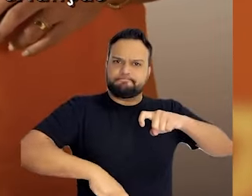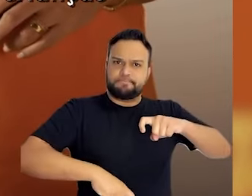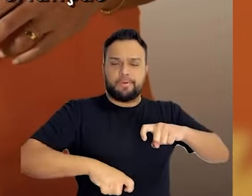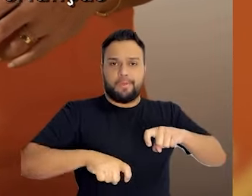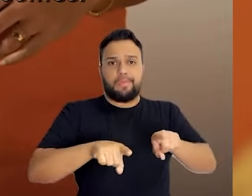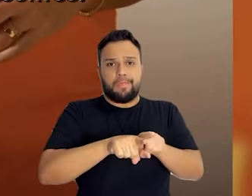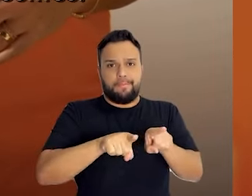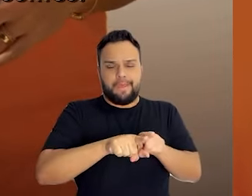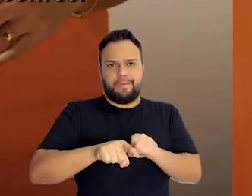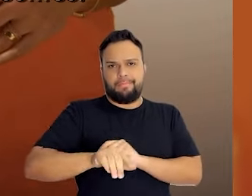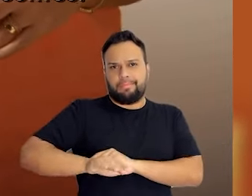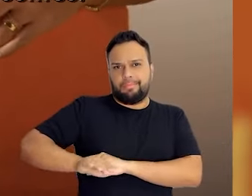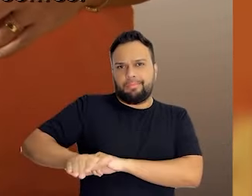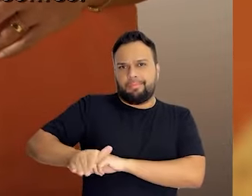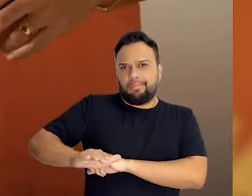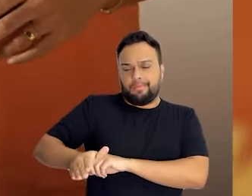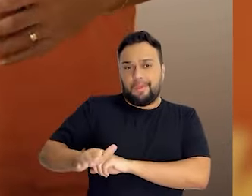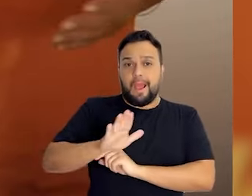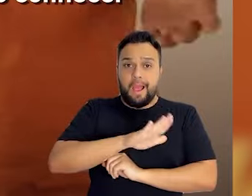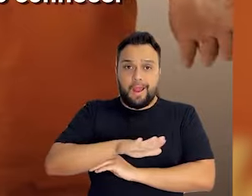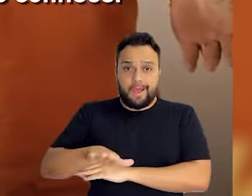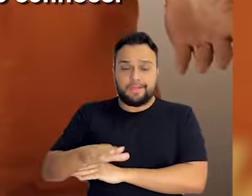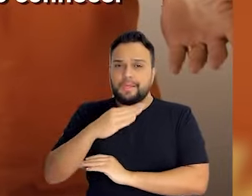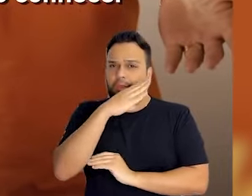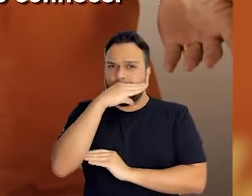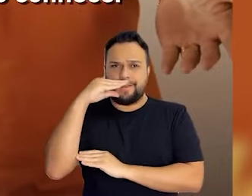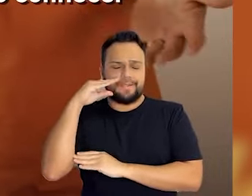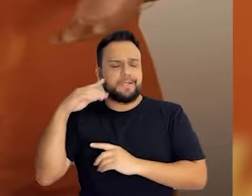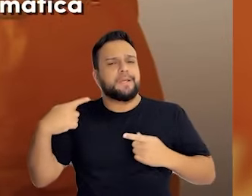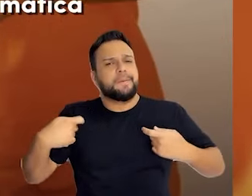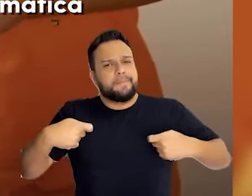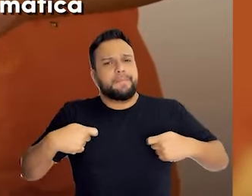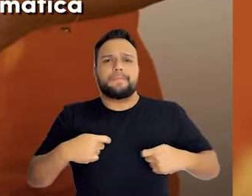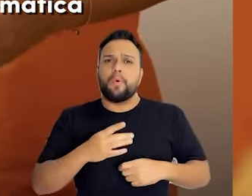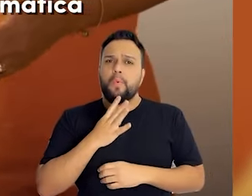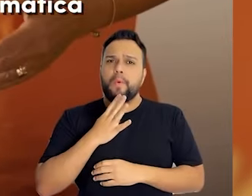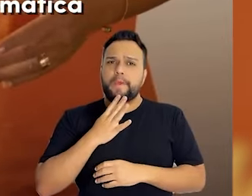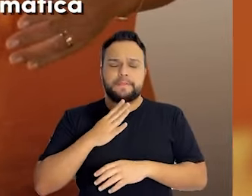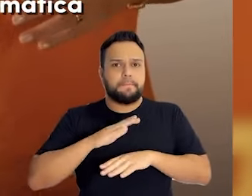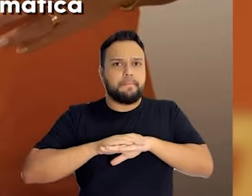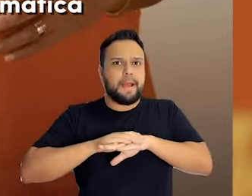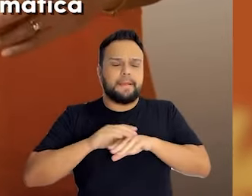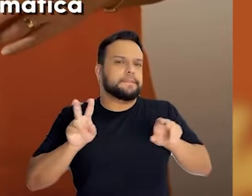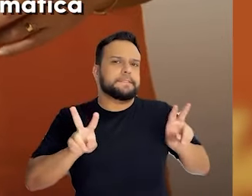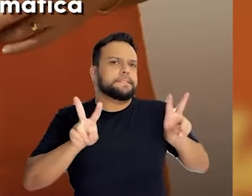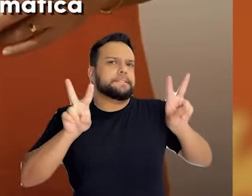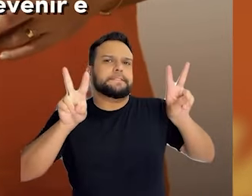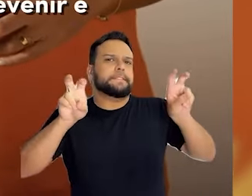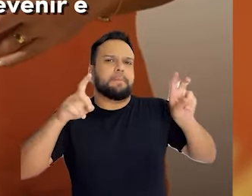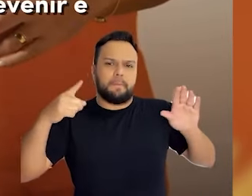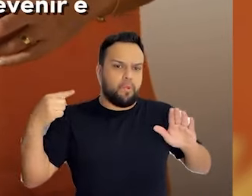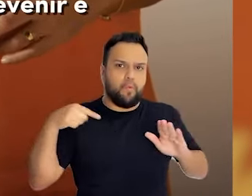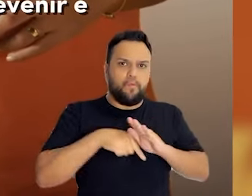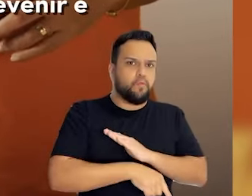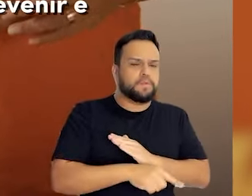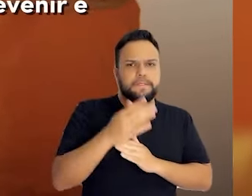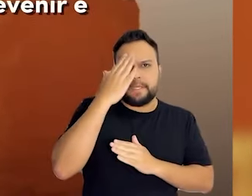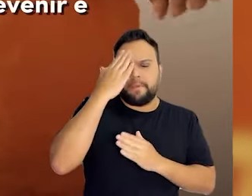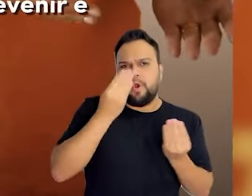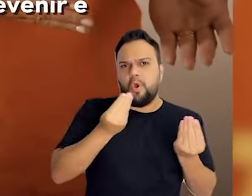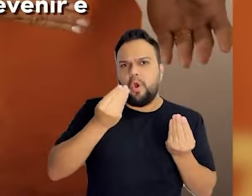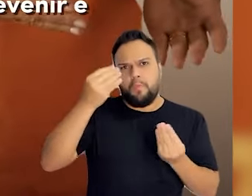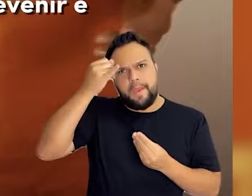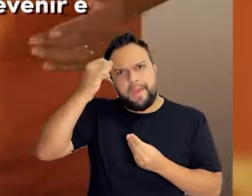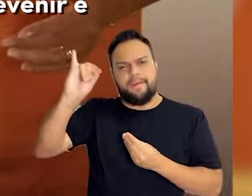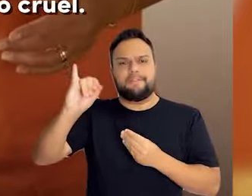nossas crianças e adolescentes. É necessário conhecer e se aprofundar mais nessa temática para que saibamos